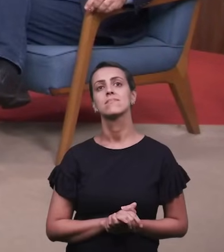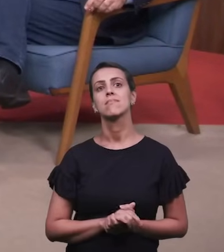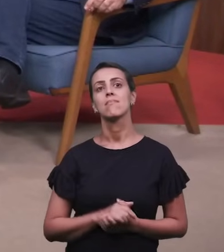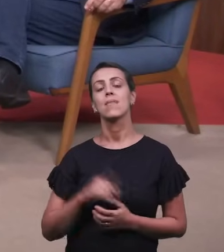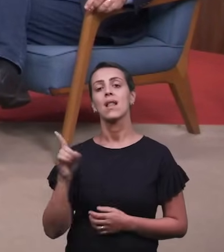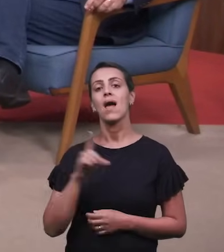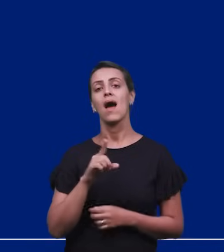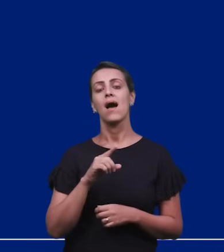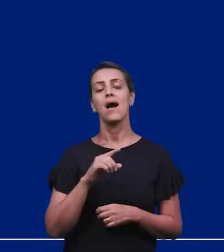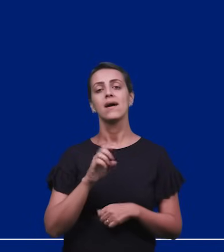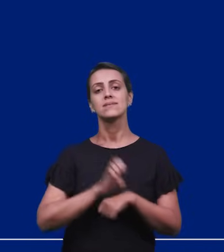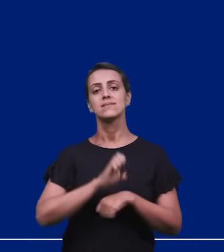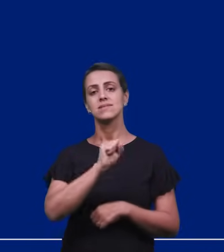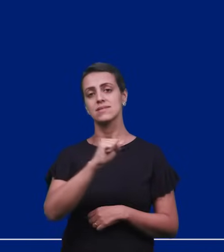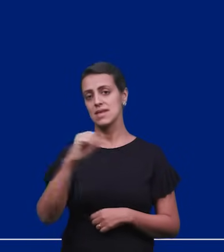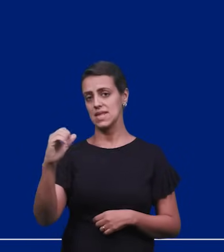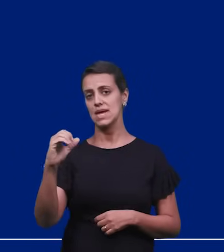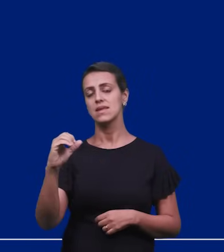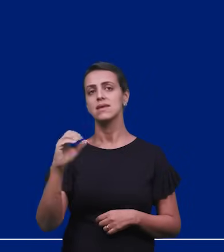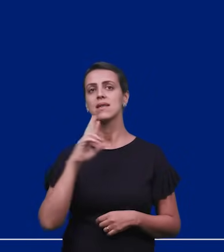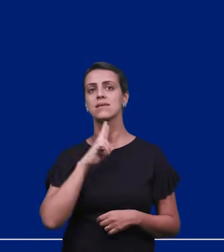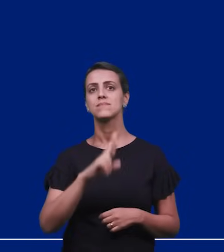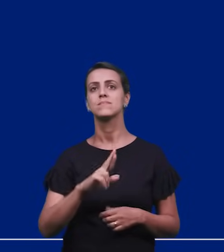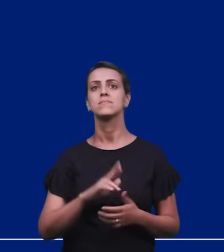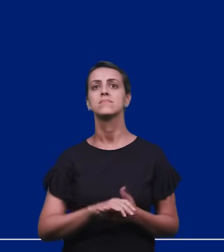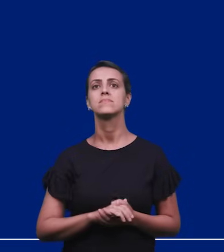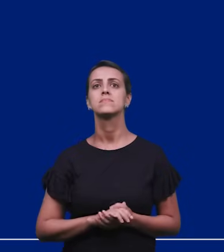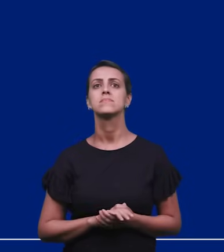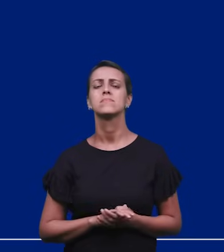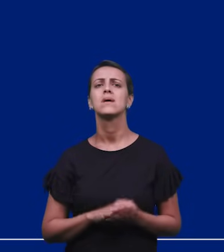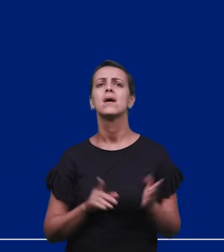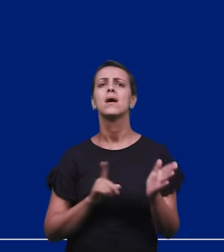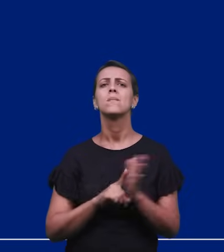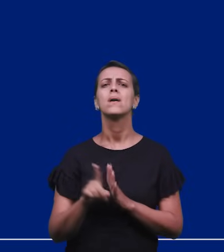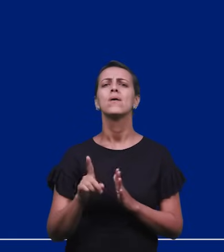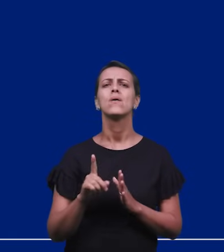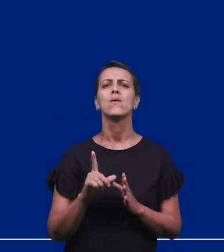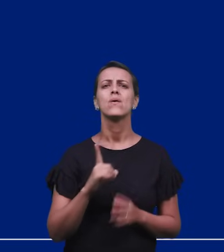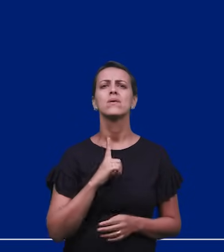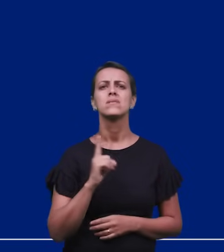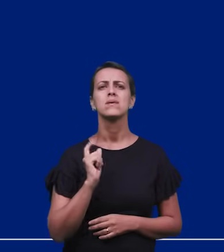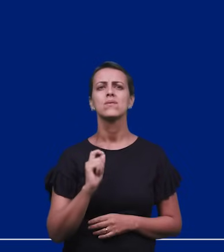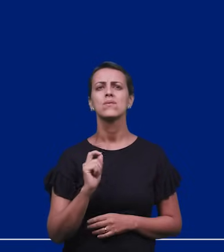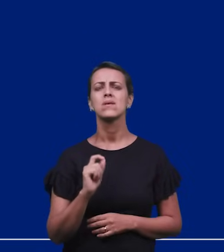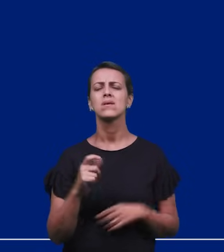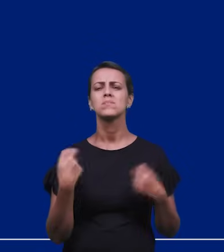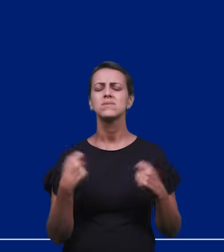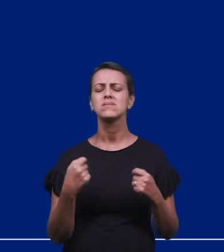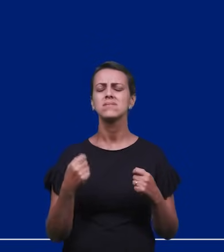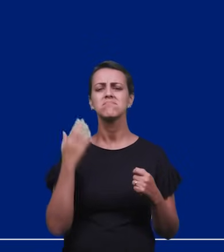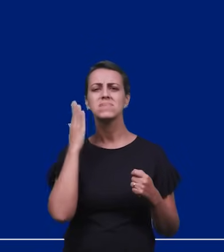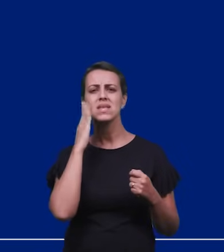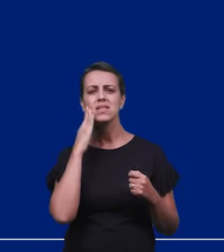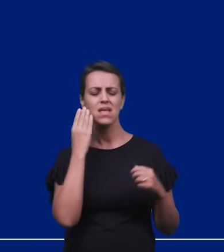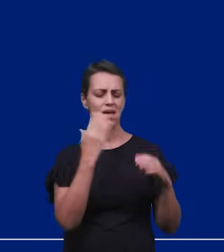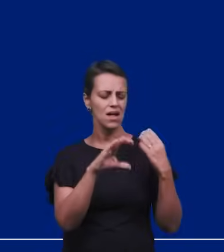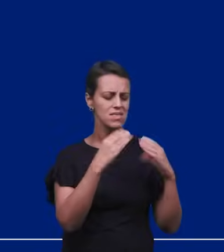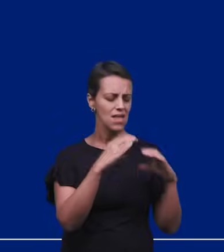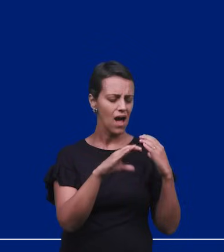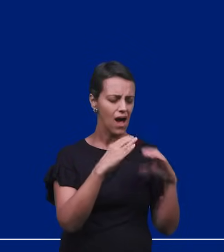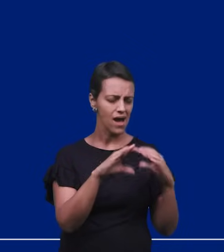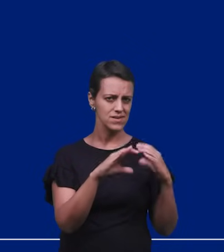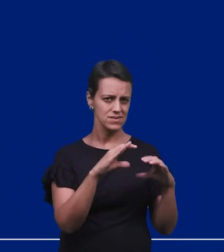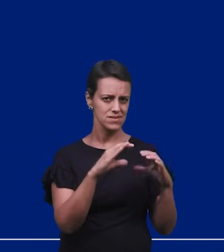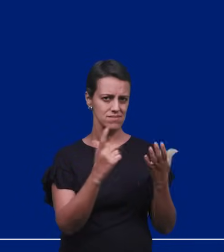que é de Blumenau, Santa Catarina. E a pergunta foi o seguinte, foi para identificar elementos de comparação entre o que está escrito no